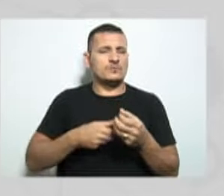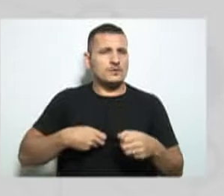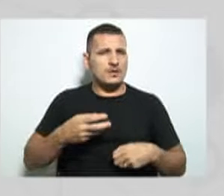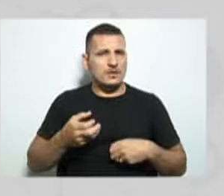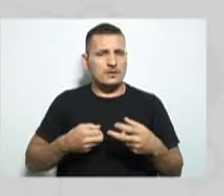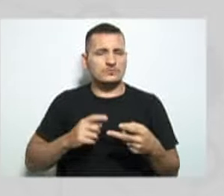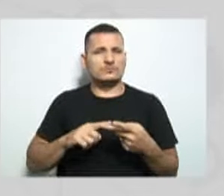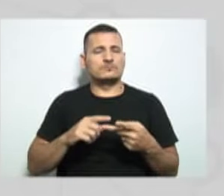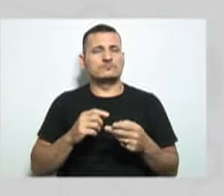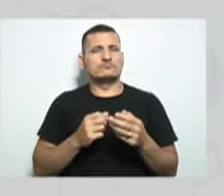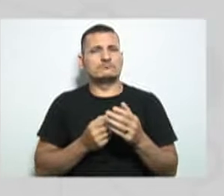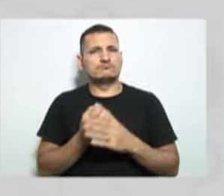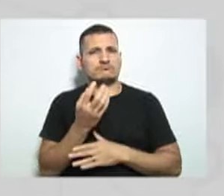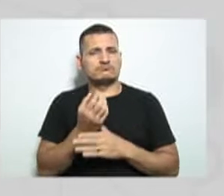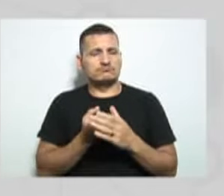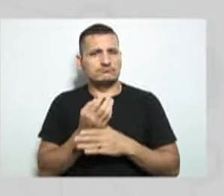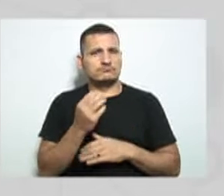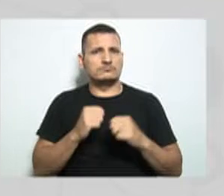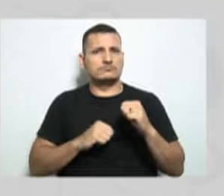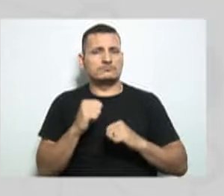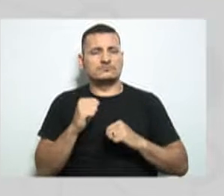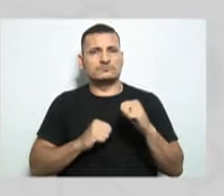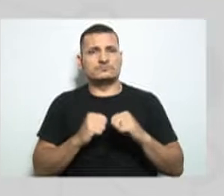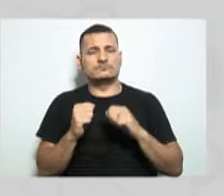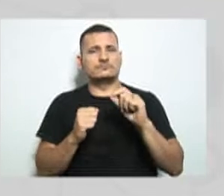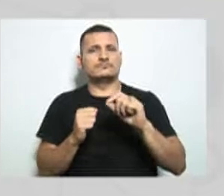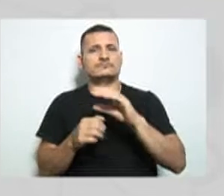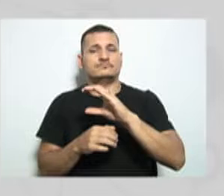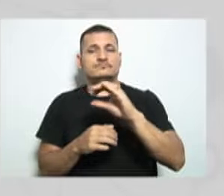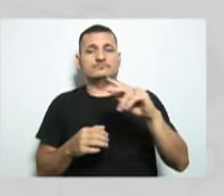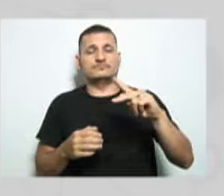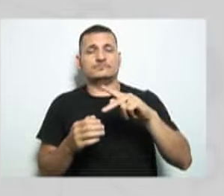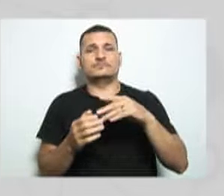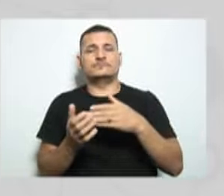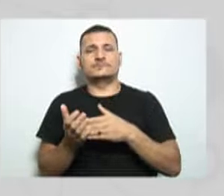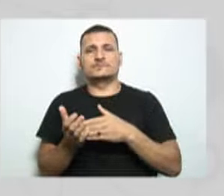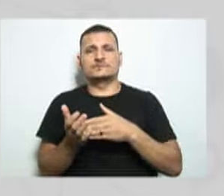de das cooperativas eliminar o quê, gente?